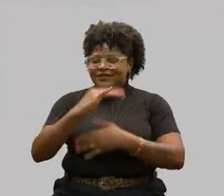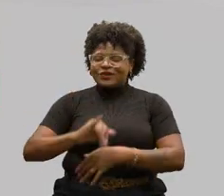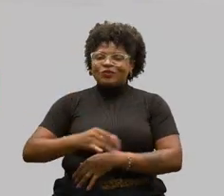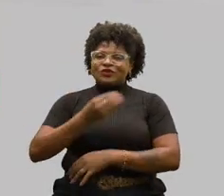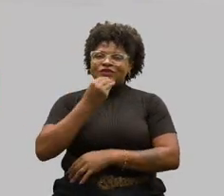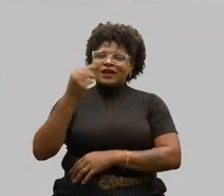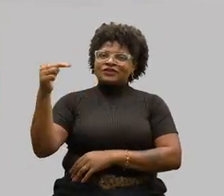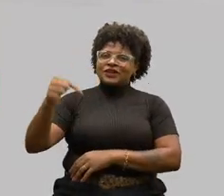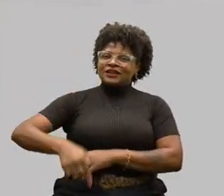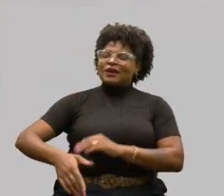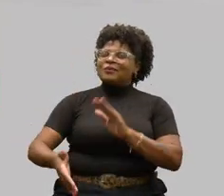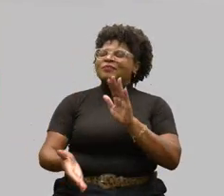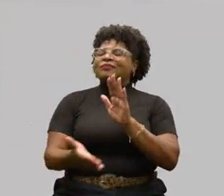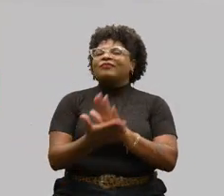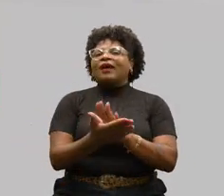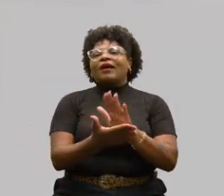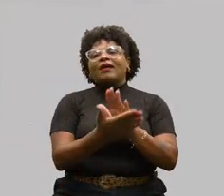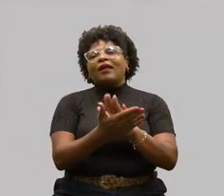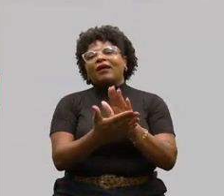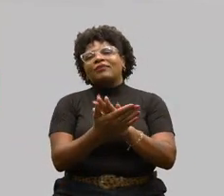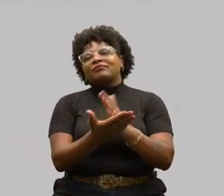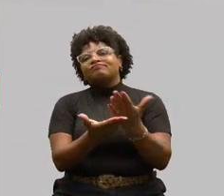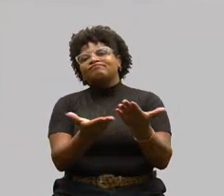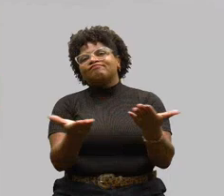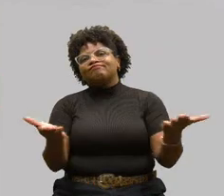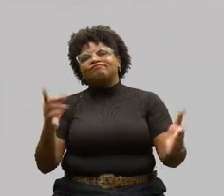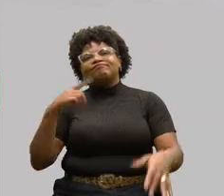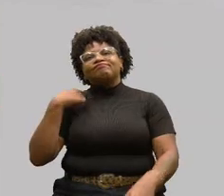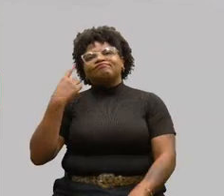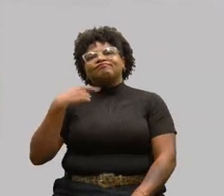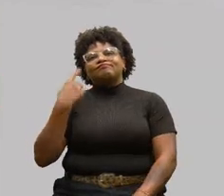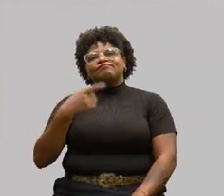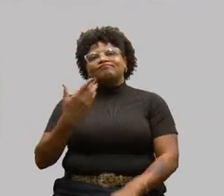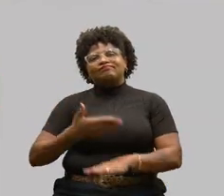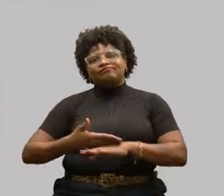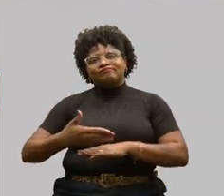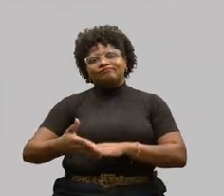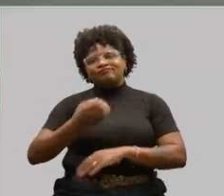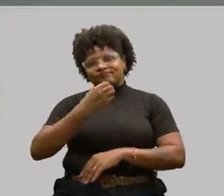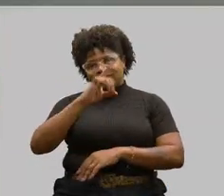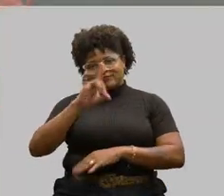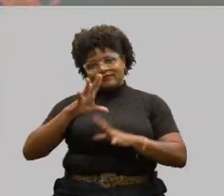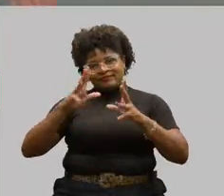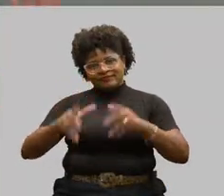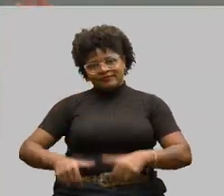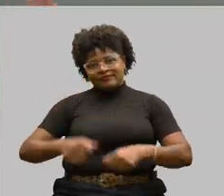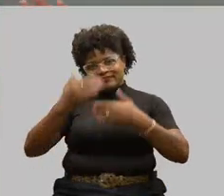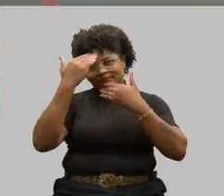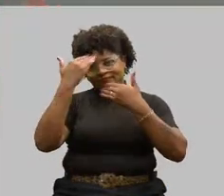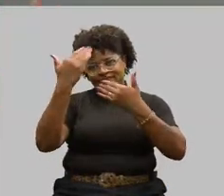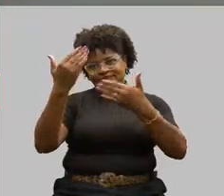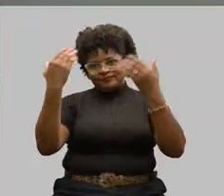parabenizar os deputados por essa iniciativa bom dia a todos e obrigado